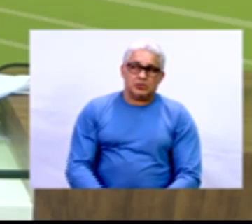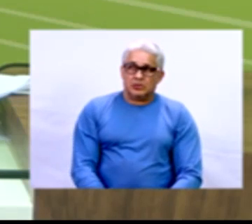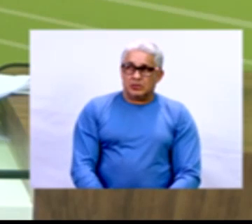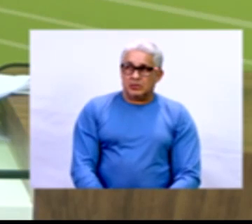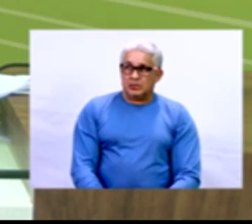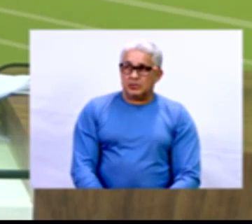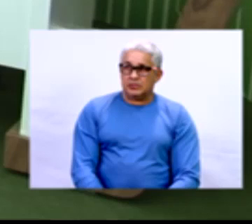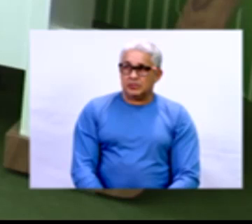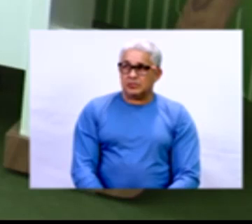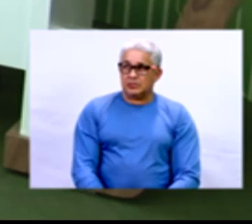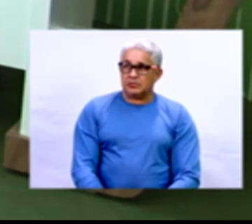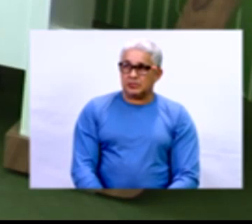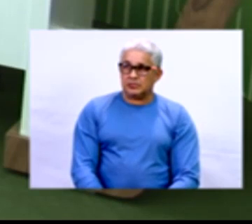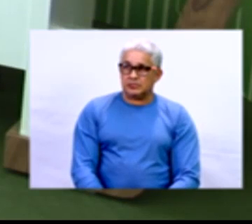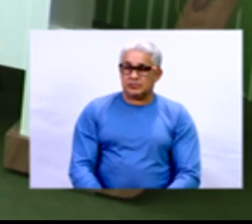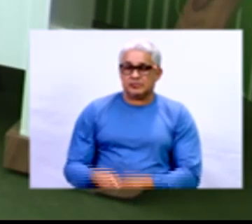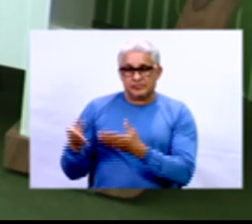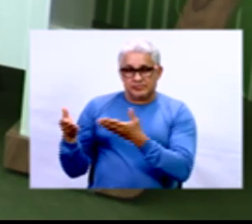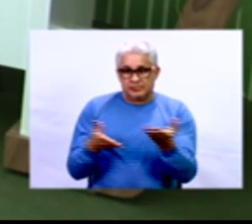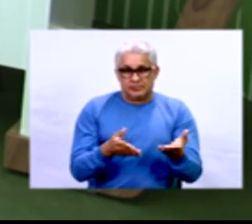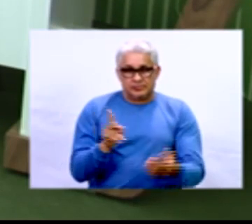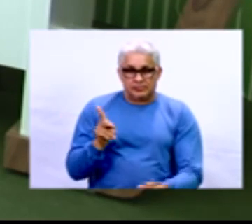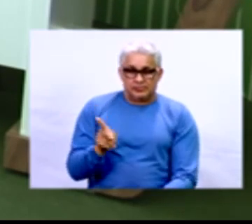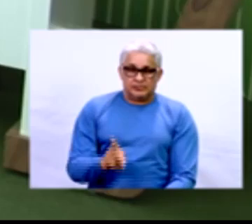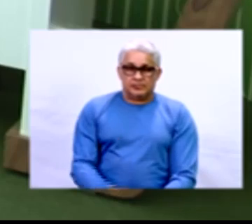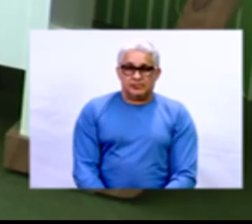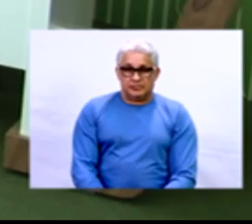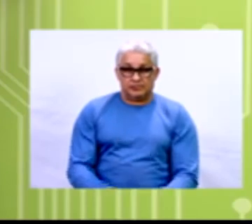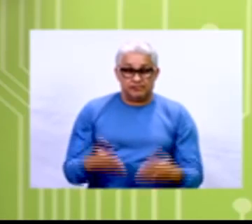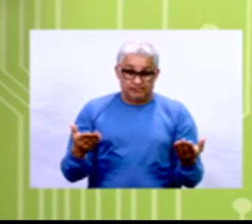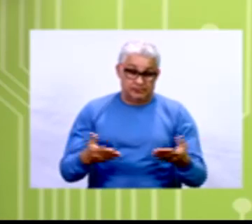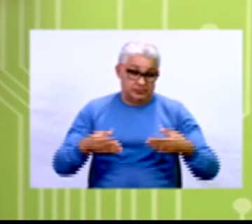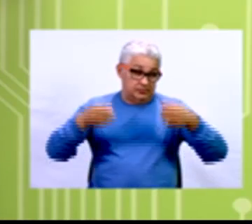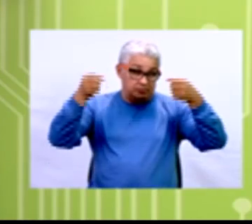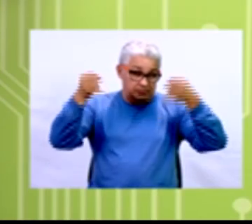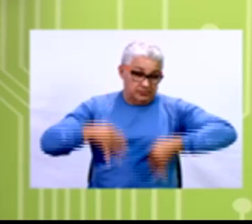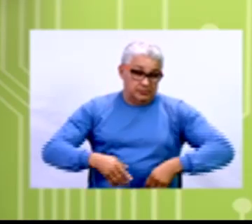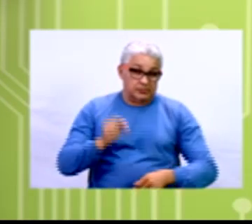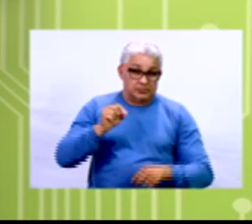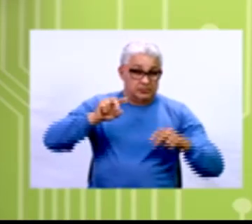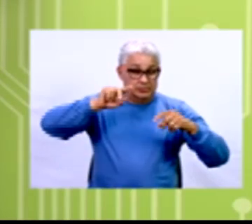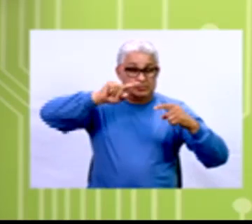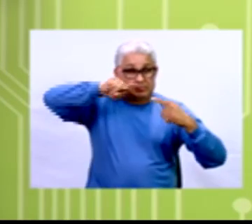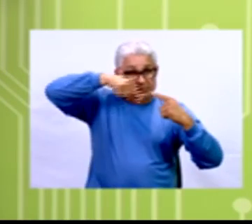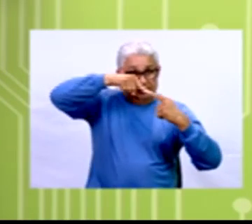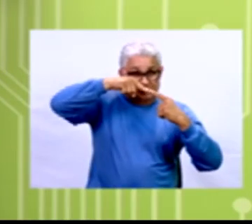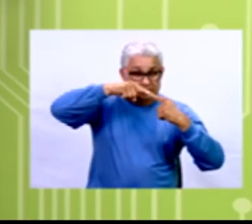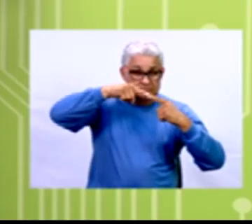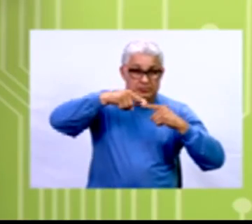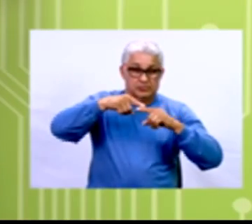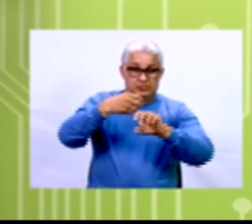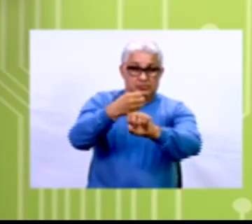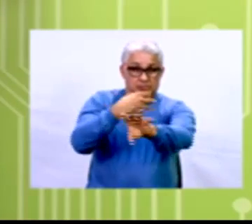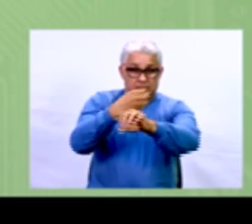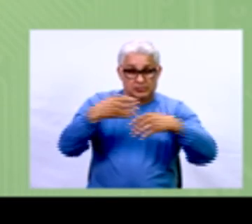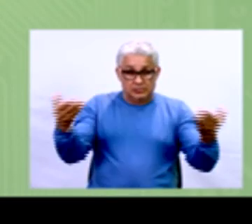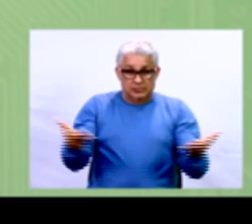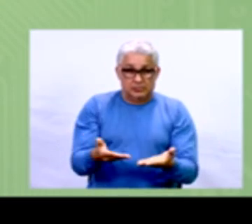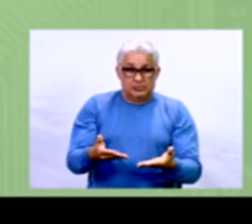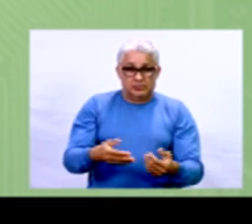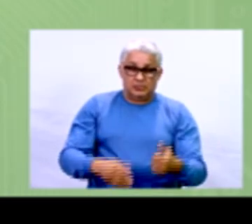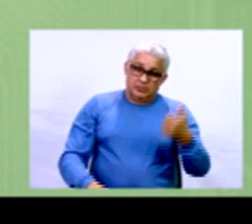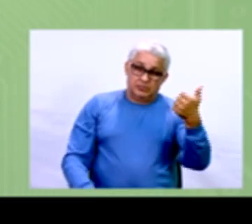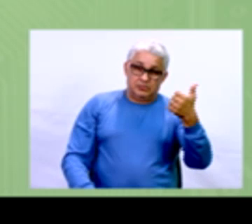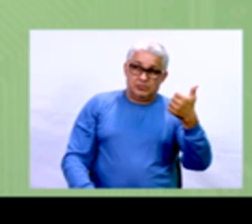palavra para a professora Alessandra. Bom, hoje nós vamos falar então agora sobre os objetivos da nossa teleaula de hoje.